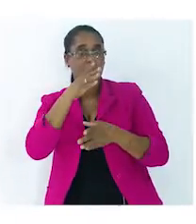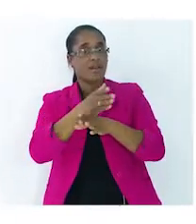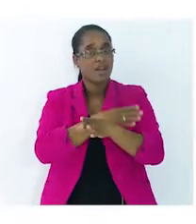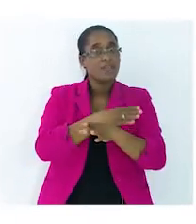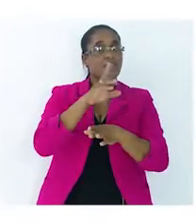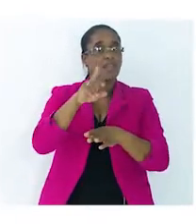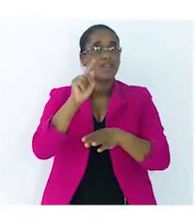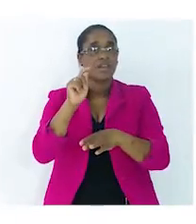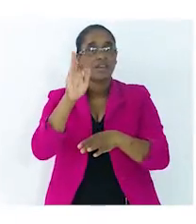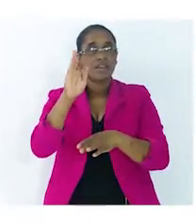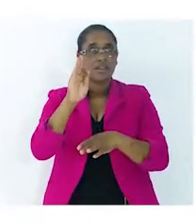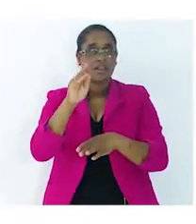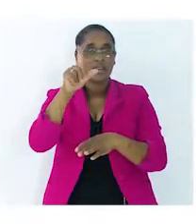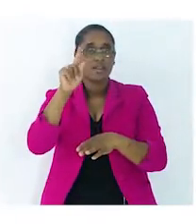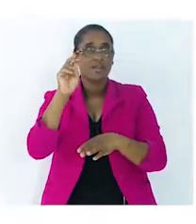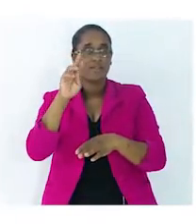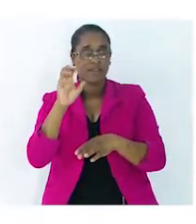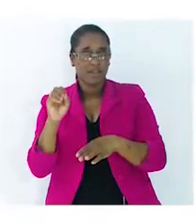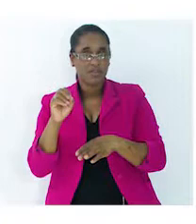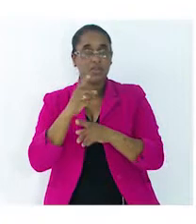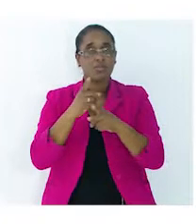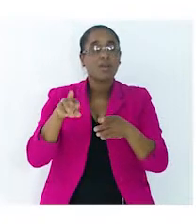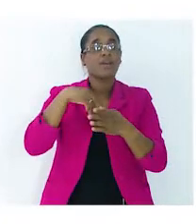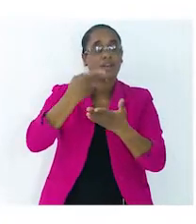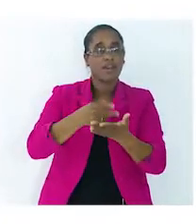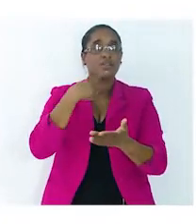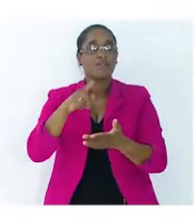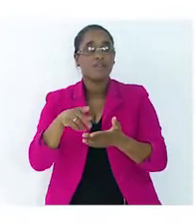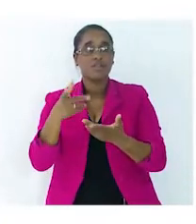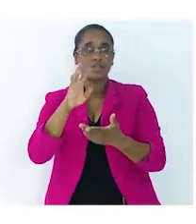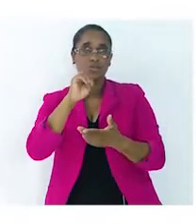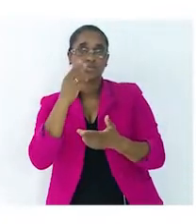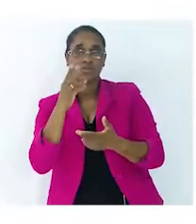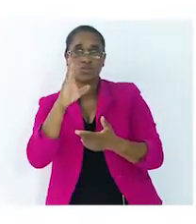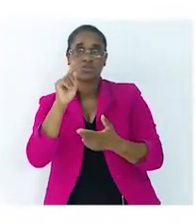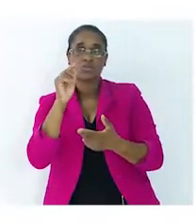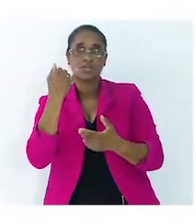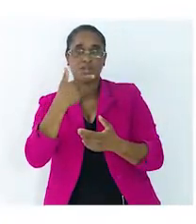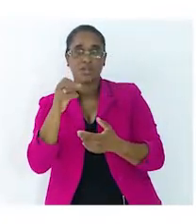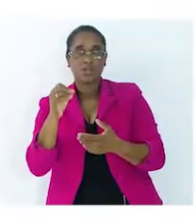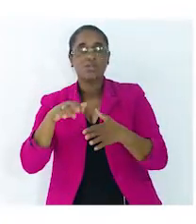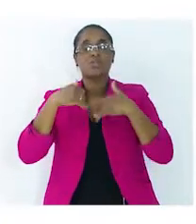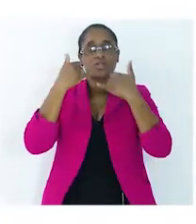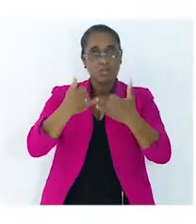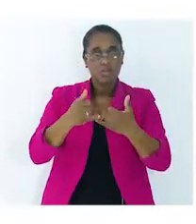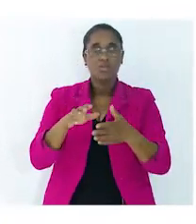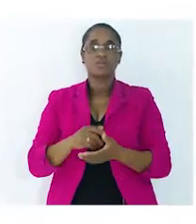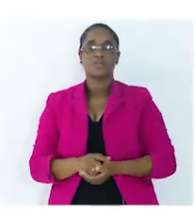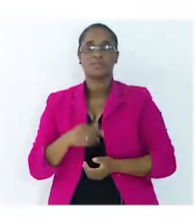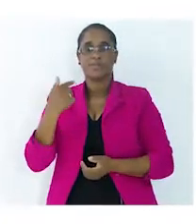recai novamente a linha do sujeito, de quem fez a ação, ok? Depois temos